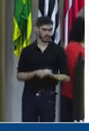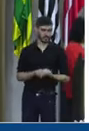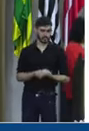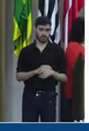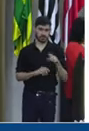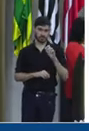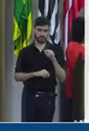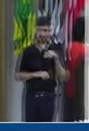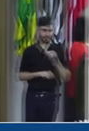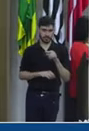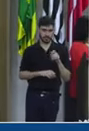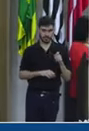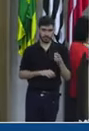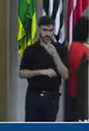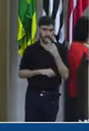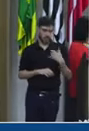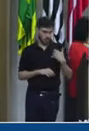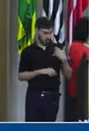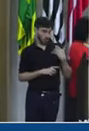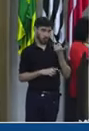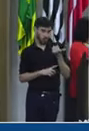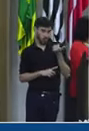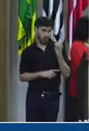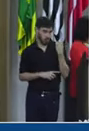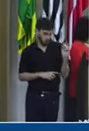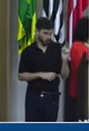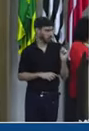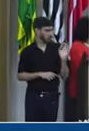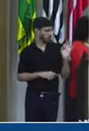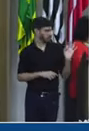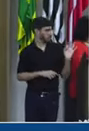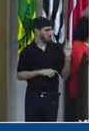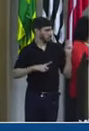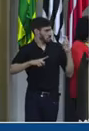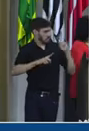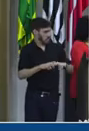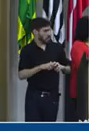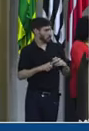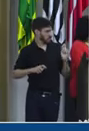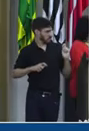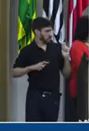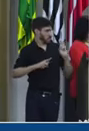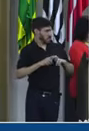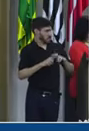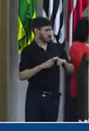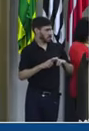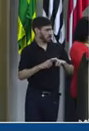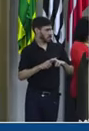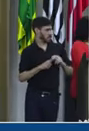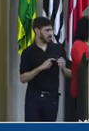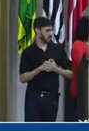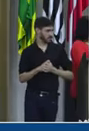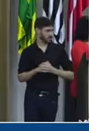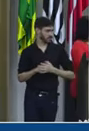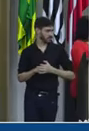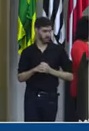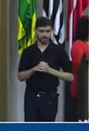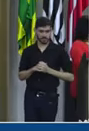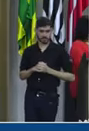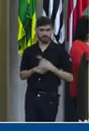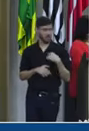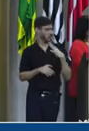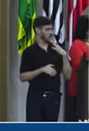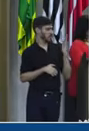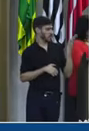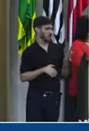Amalé está com 18 anos. Isso, Amalé? Pode sentar. Pode sentar. Pode sentar, Amalé. Eu conheci Amalé